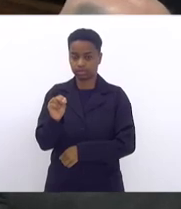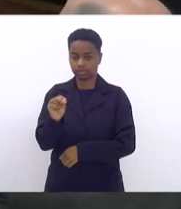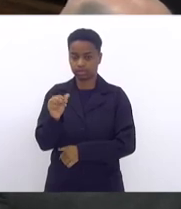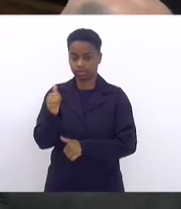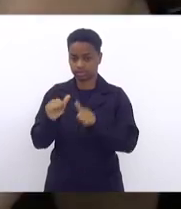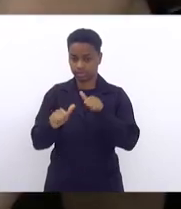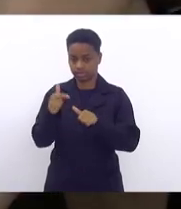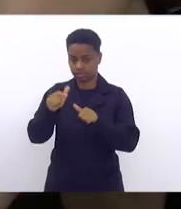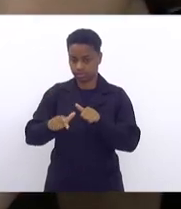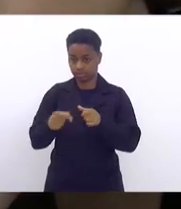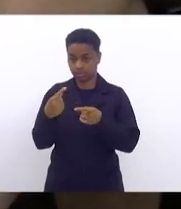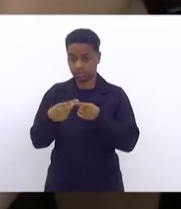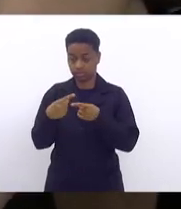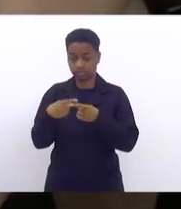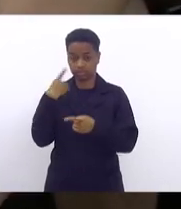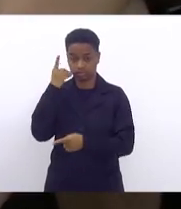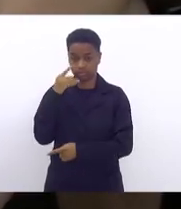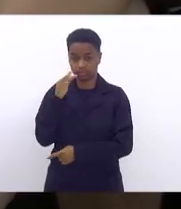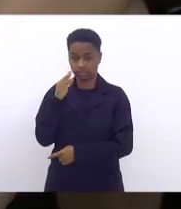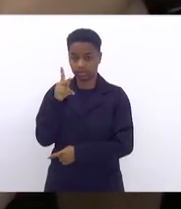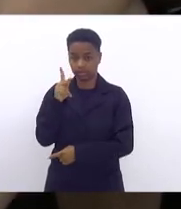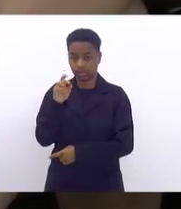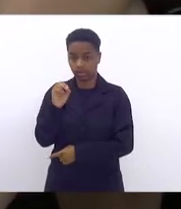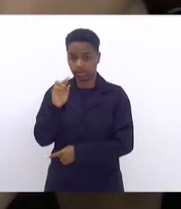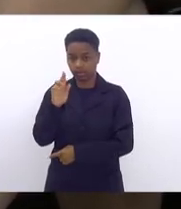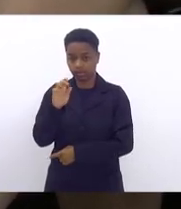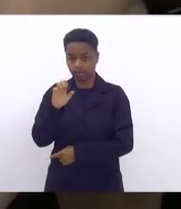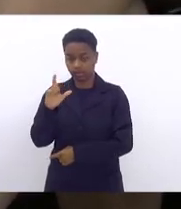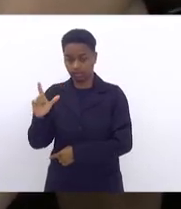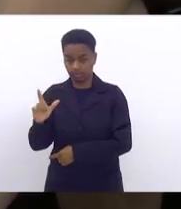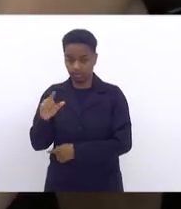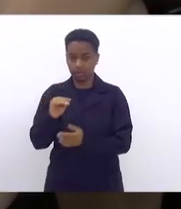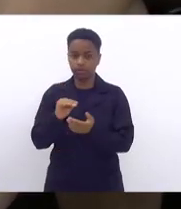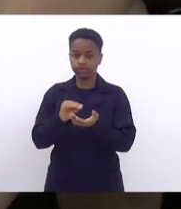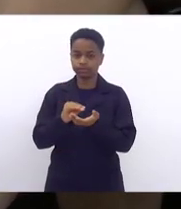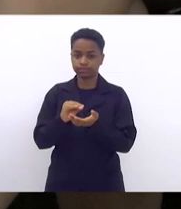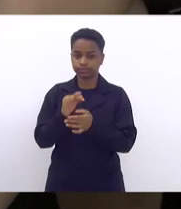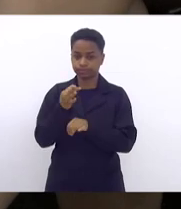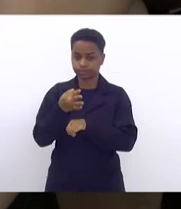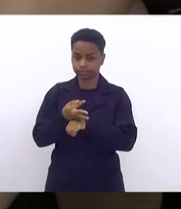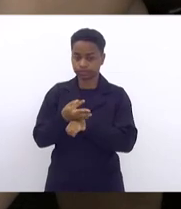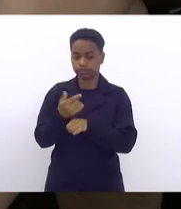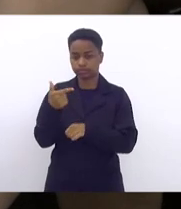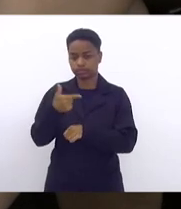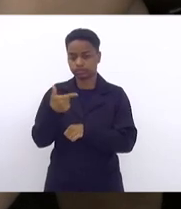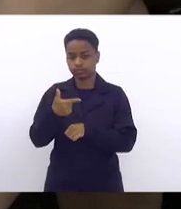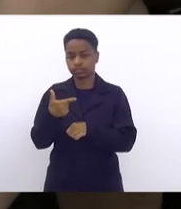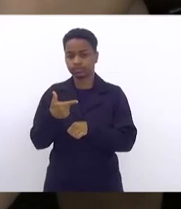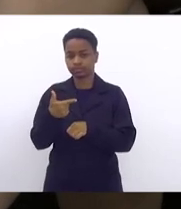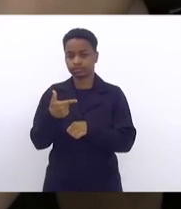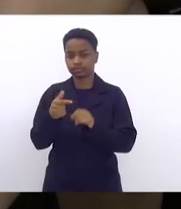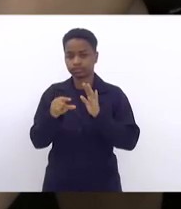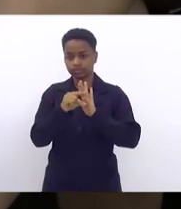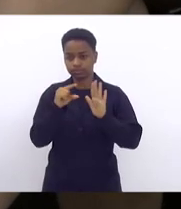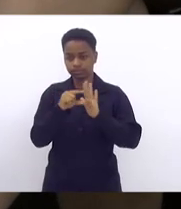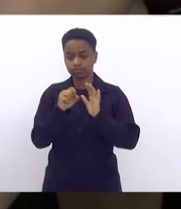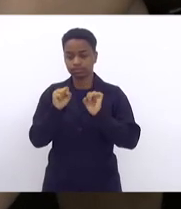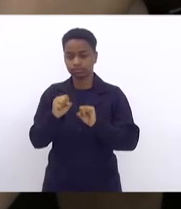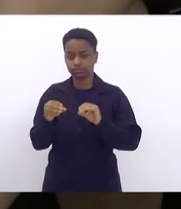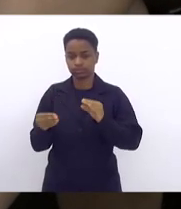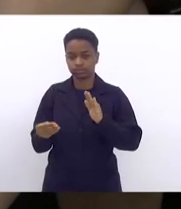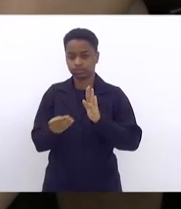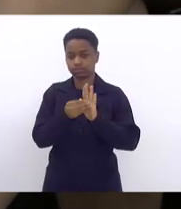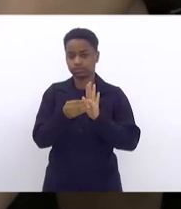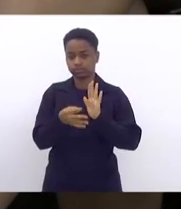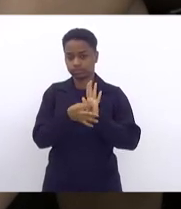Pois não. Deputado Felipe Poubel, autor da segunda emenda, está prestigiando a reunião. O senhor podia dar o parecer